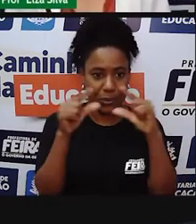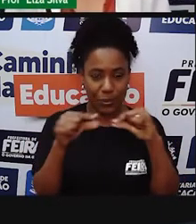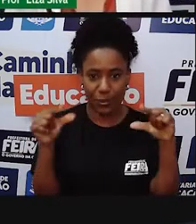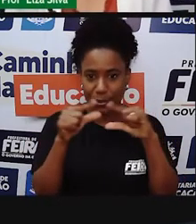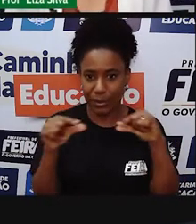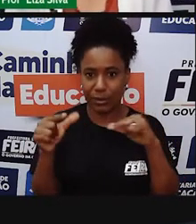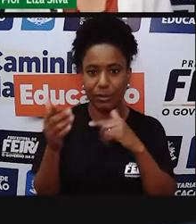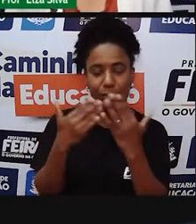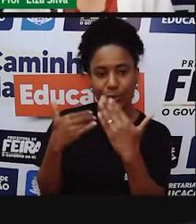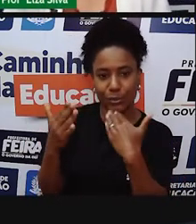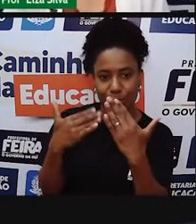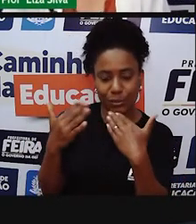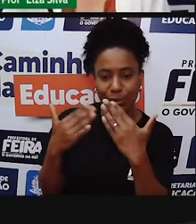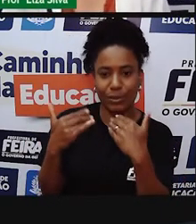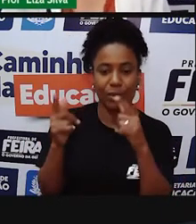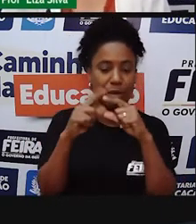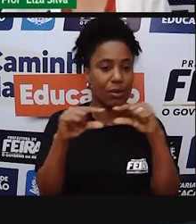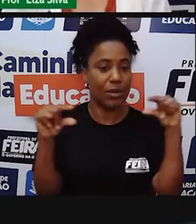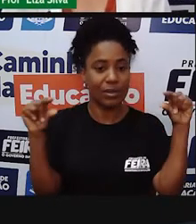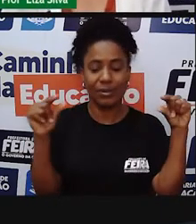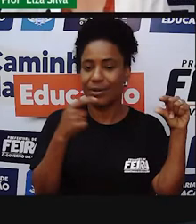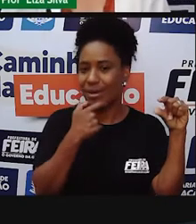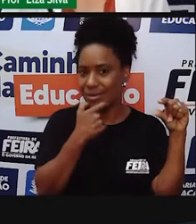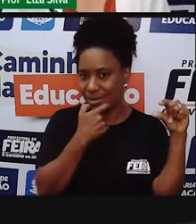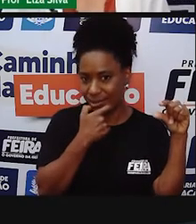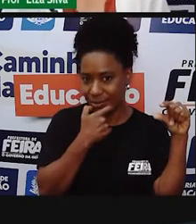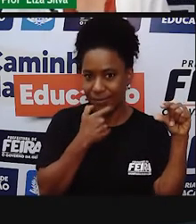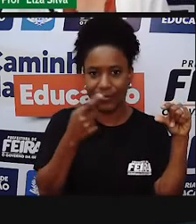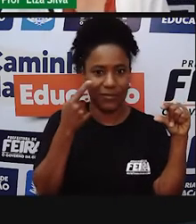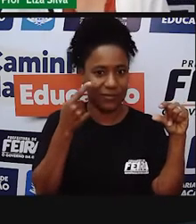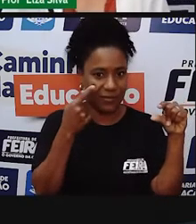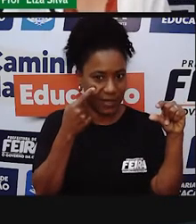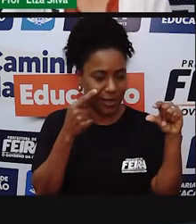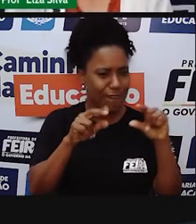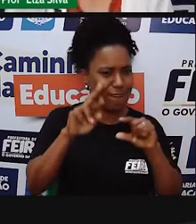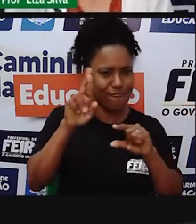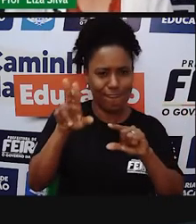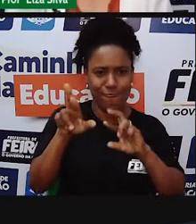inglesa, observando diferentes graus de complexidade.